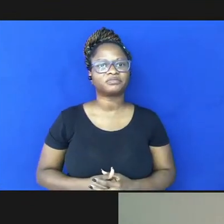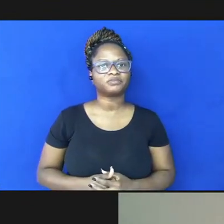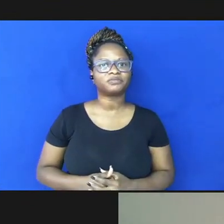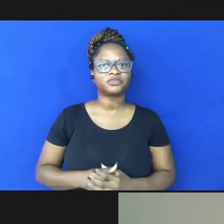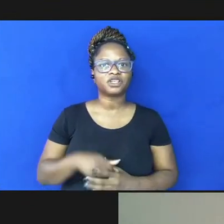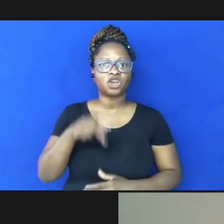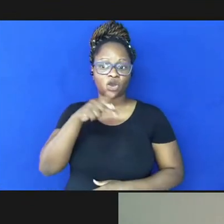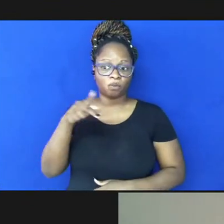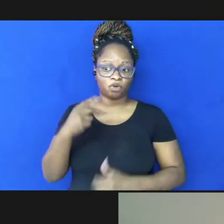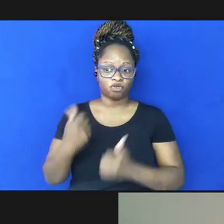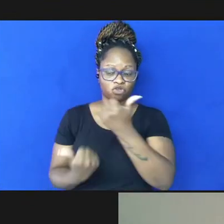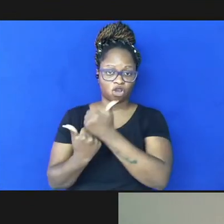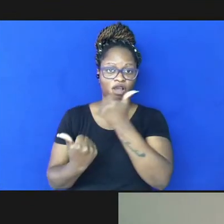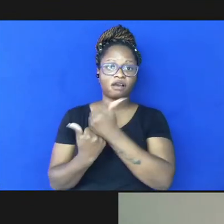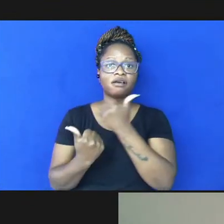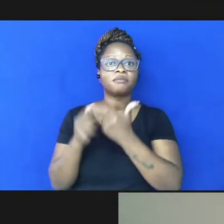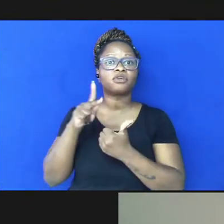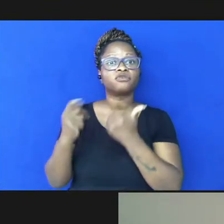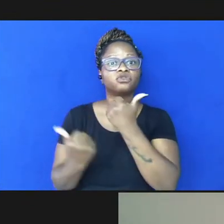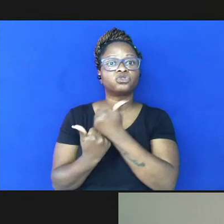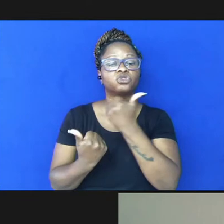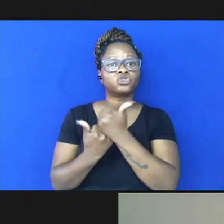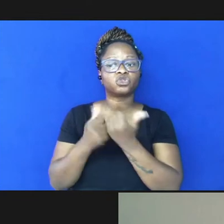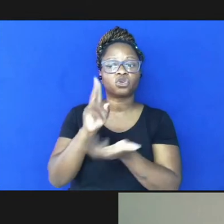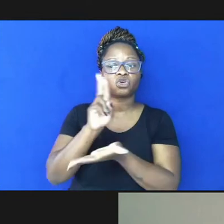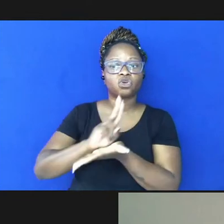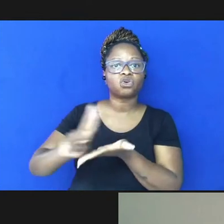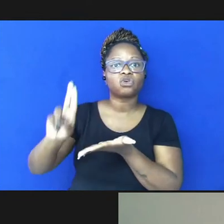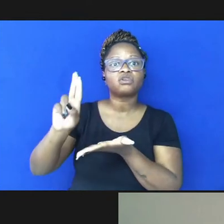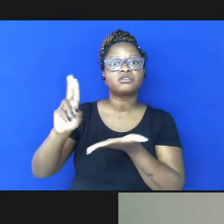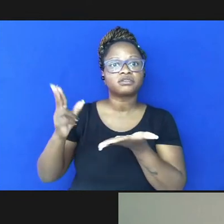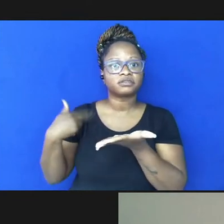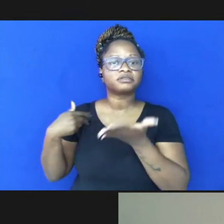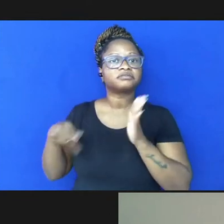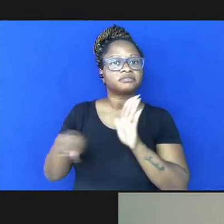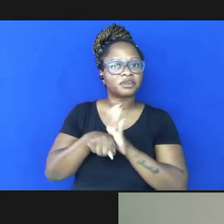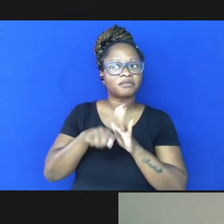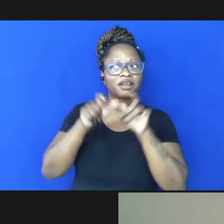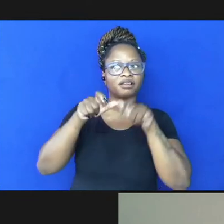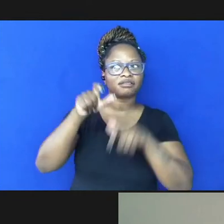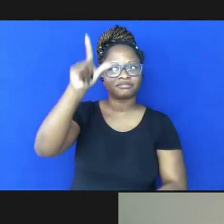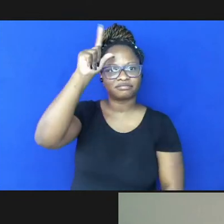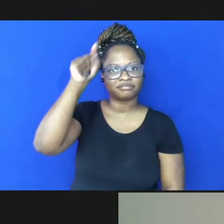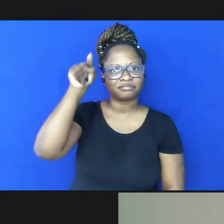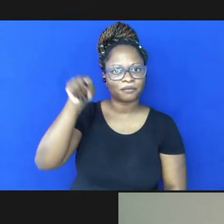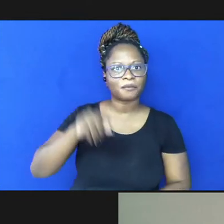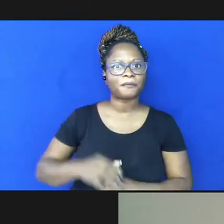assistente da Universidade de Nürnberg,